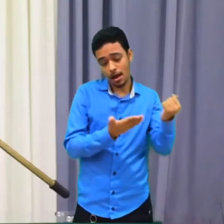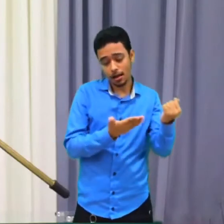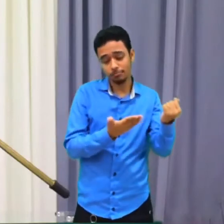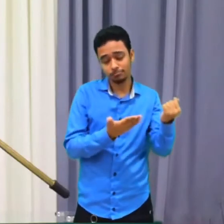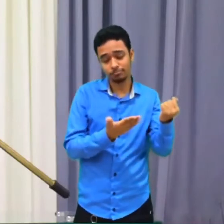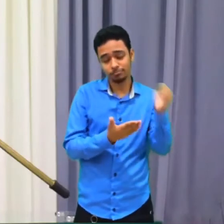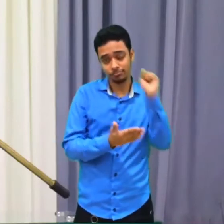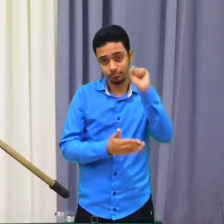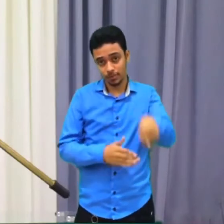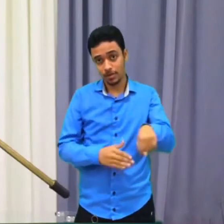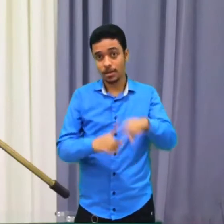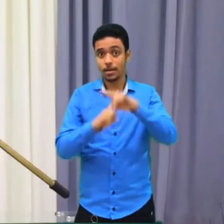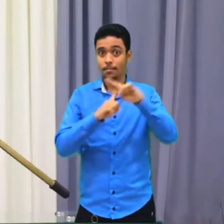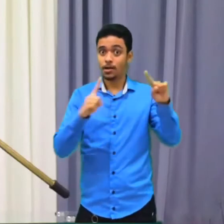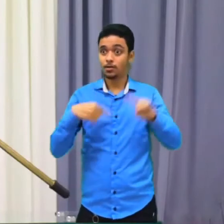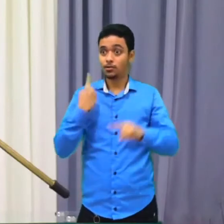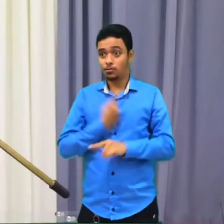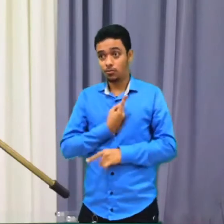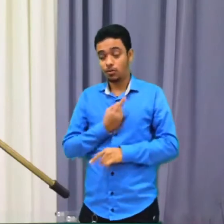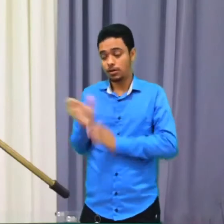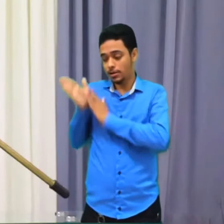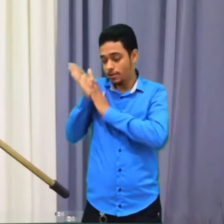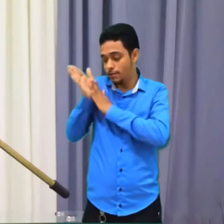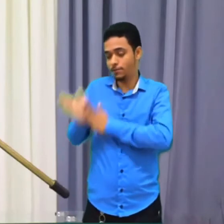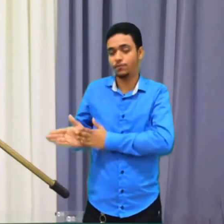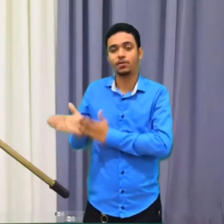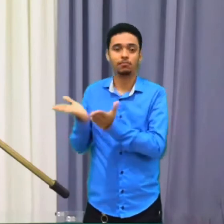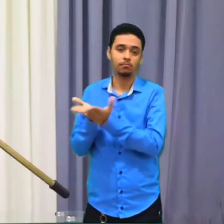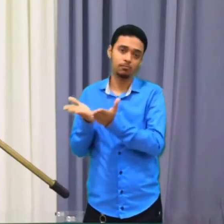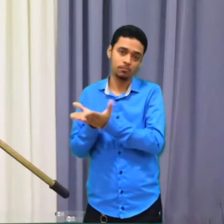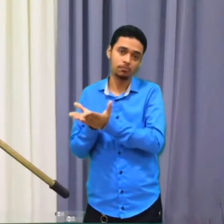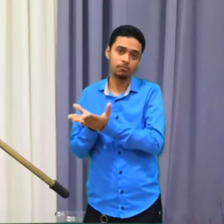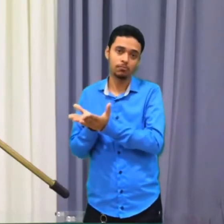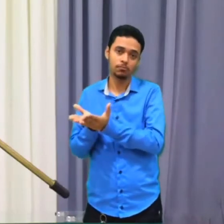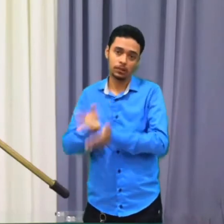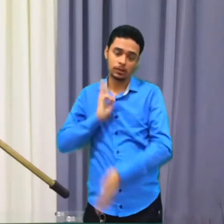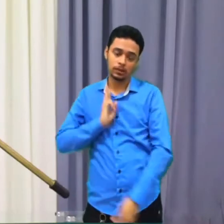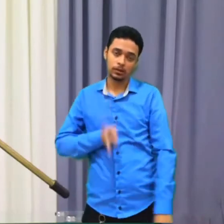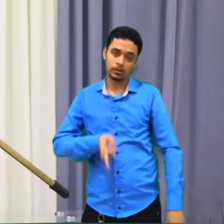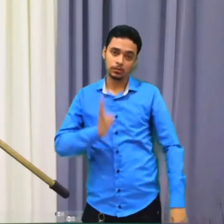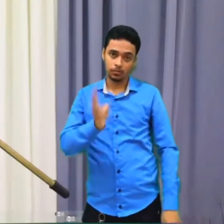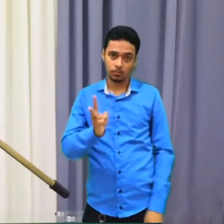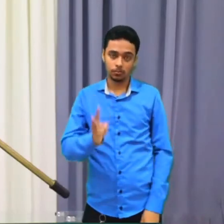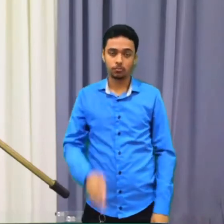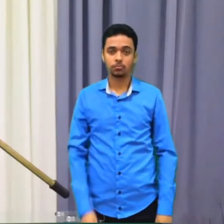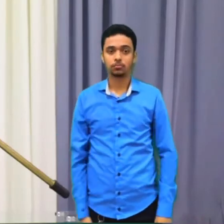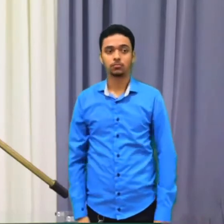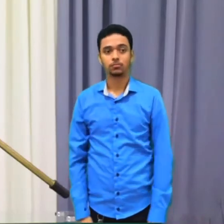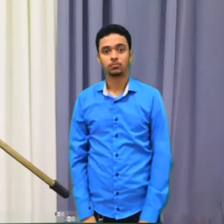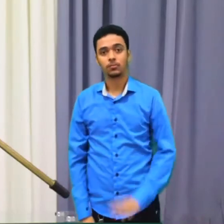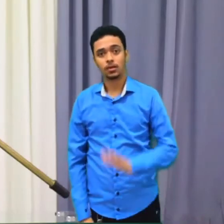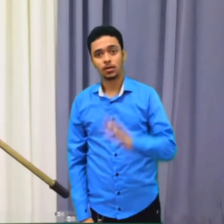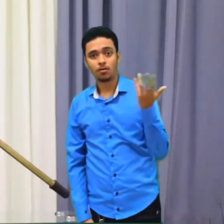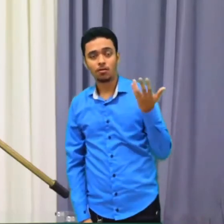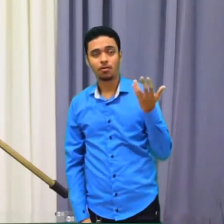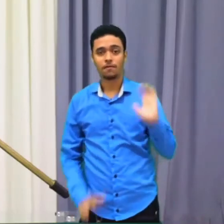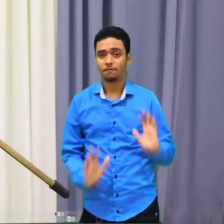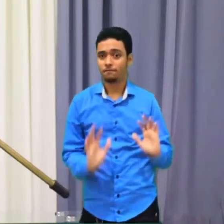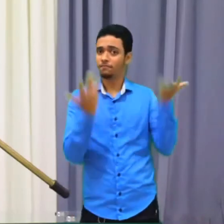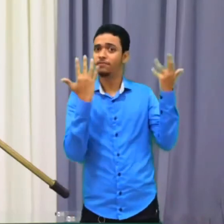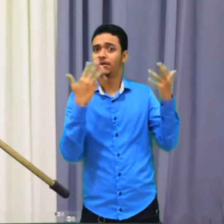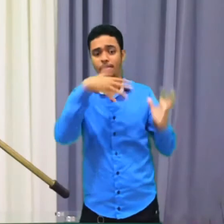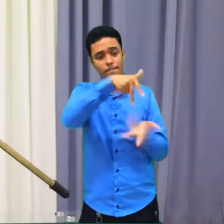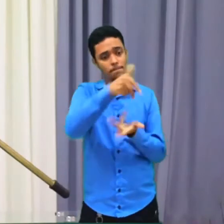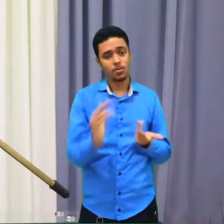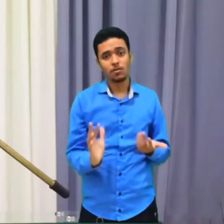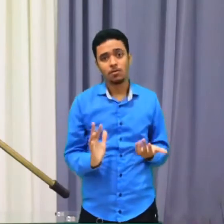E nós permanecemos no nosso lugar. situações vão, festas do mundo